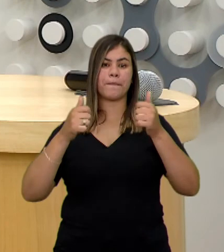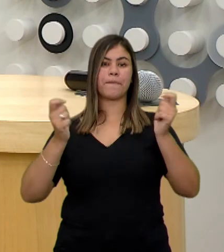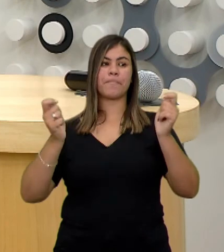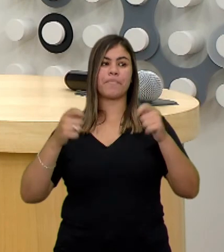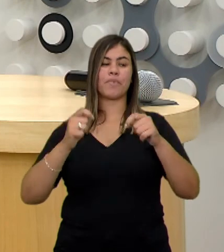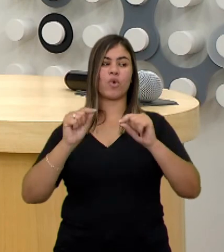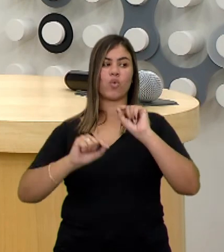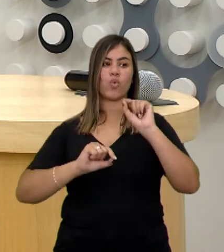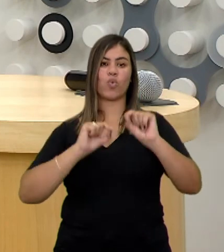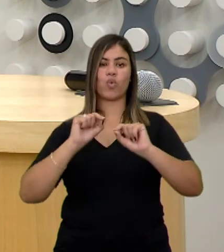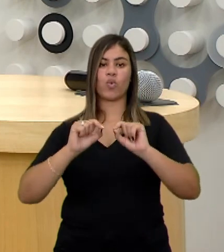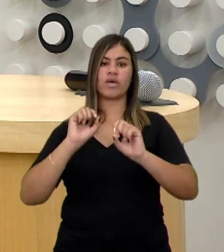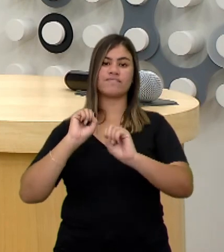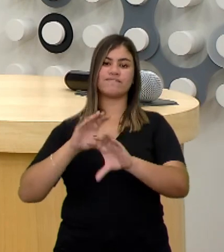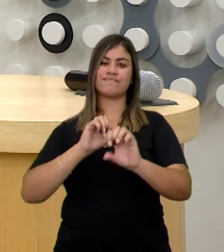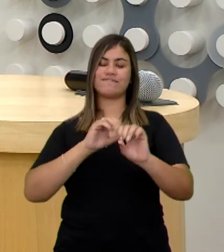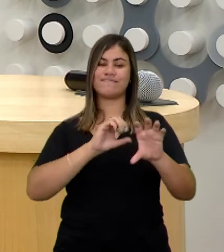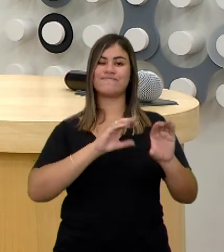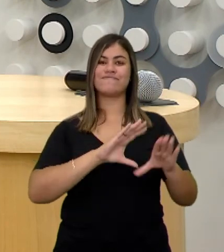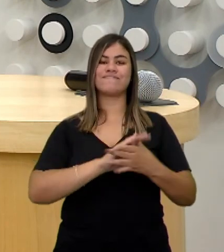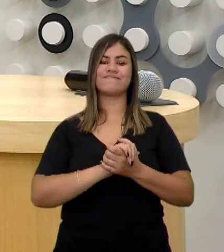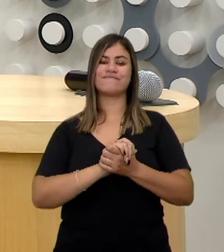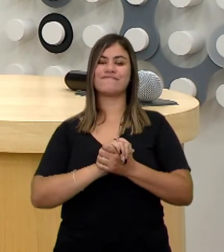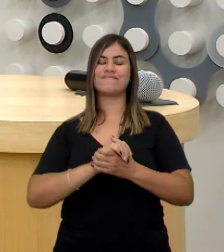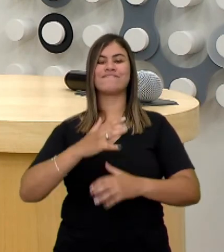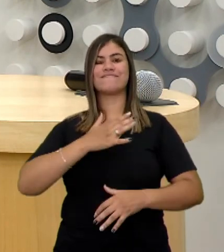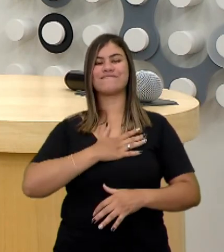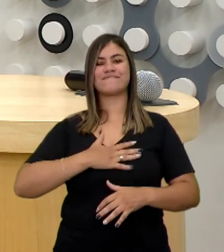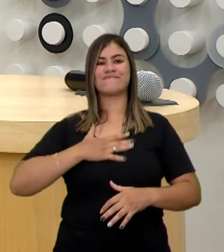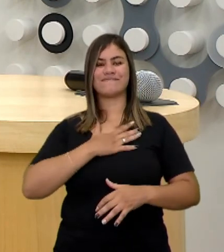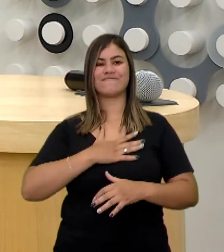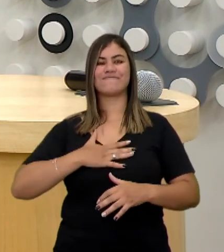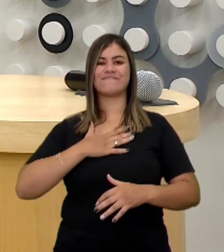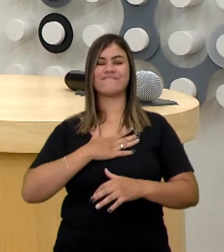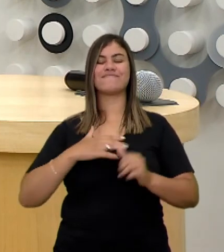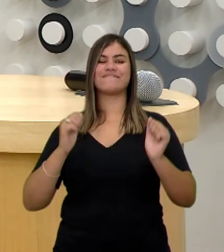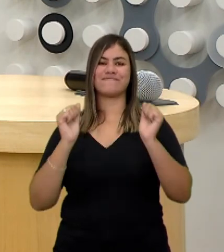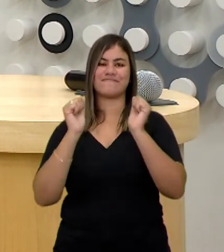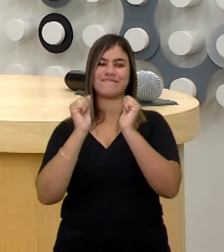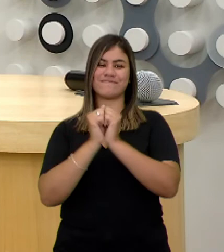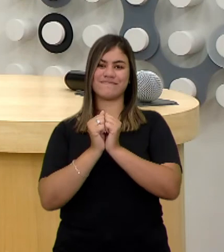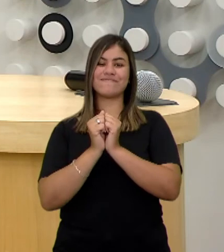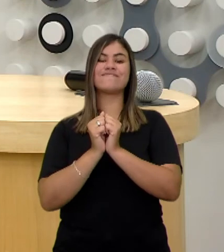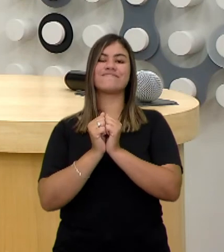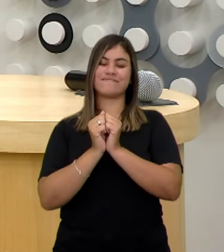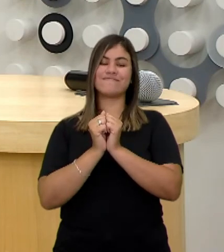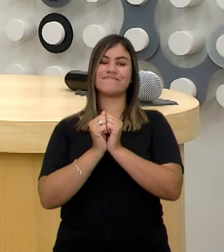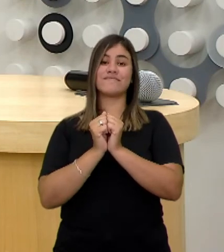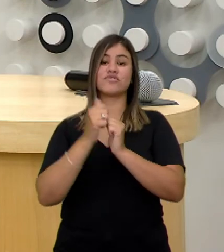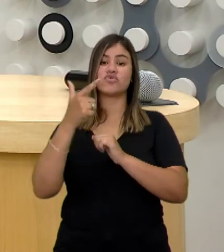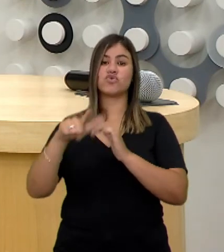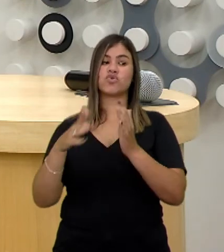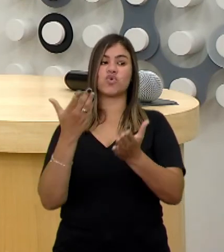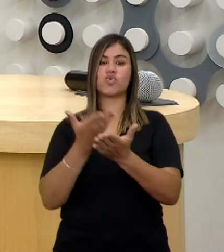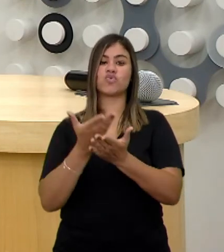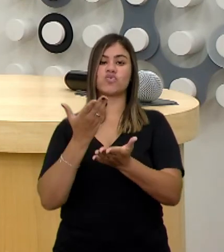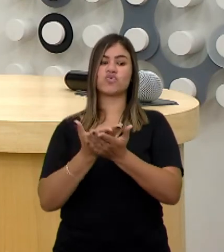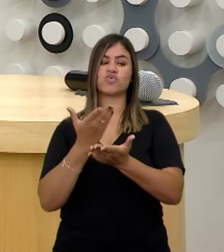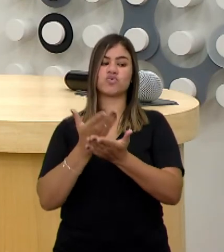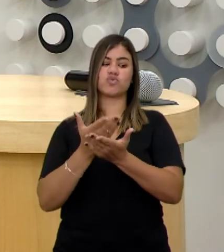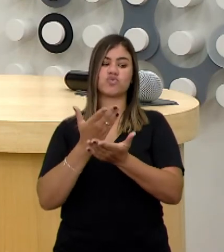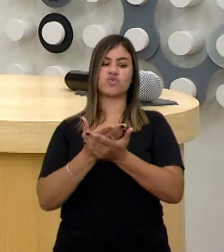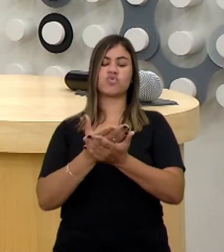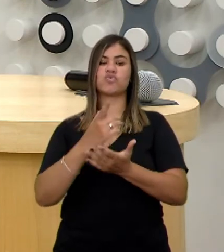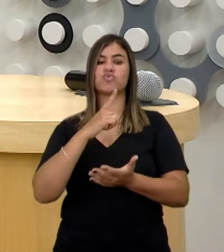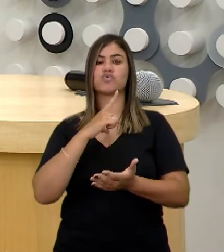prol aí do ensino de vocês. Foi um prazer estar aqui com vocês, vai ser um prazer estar em próximas aulas, aí nós teremos várias